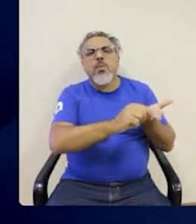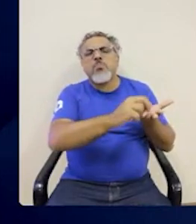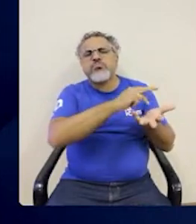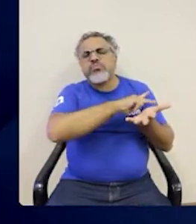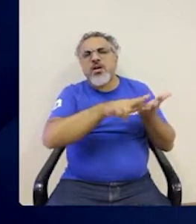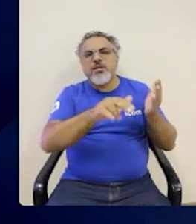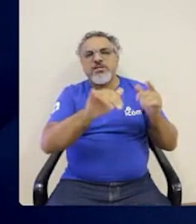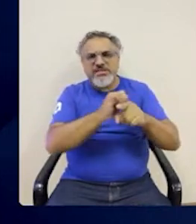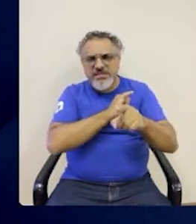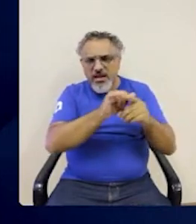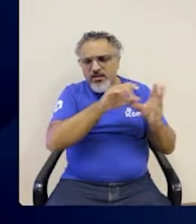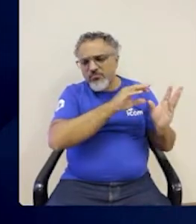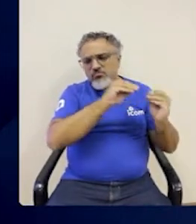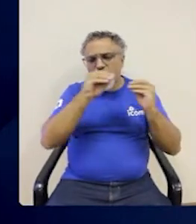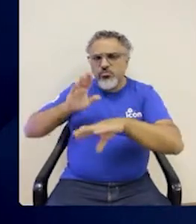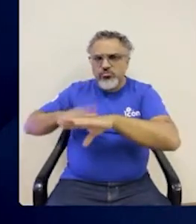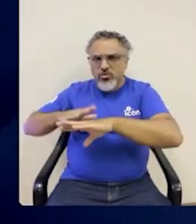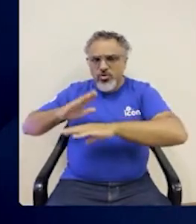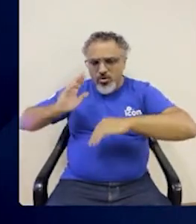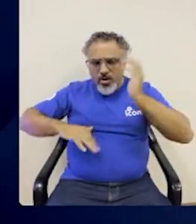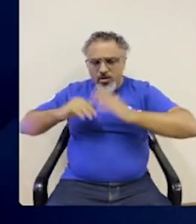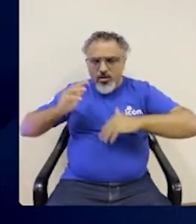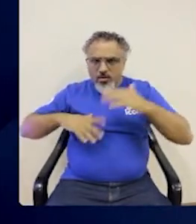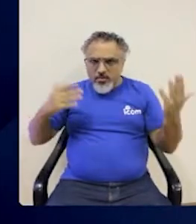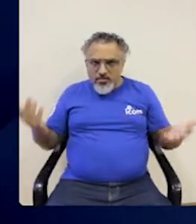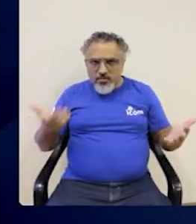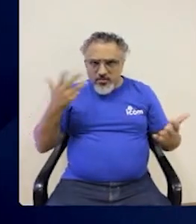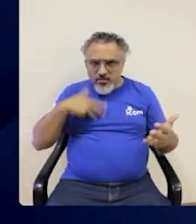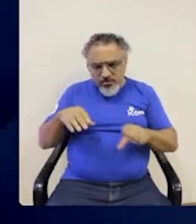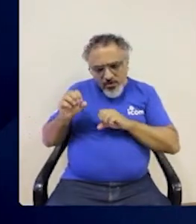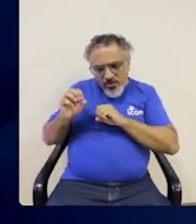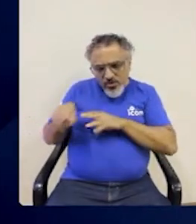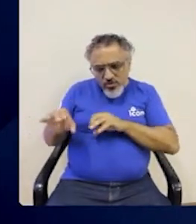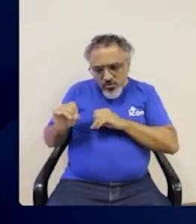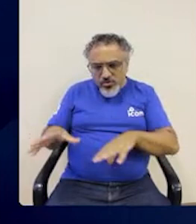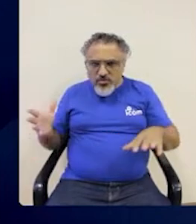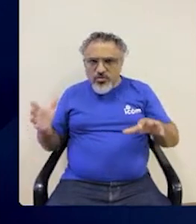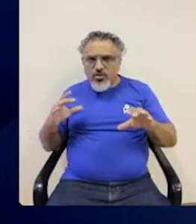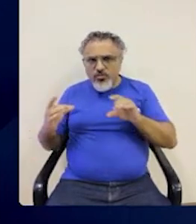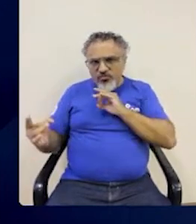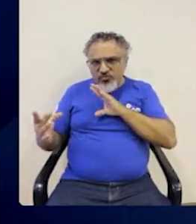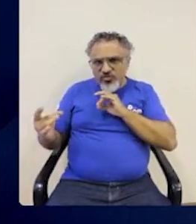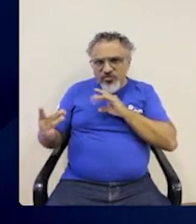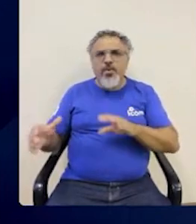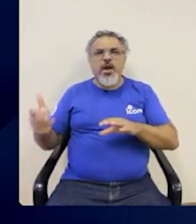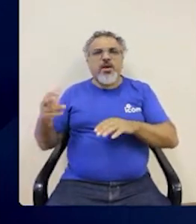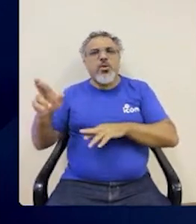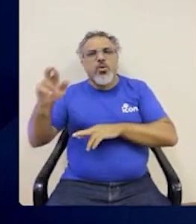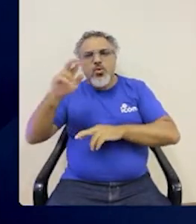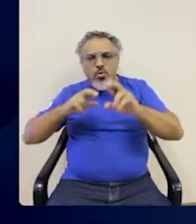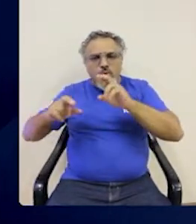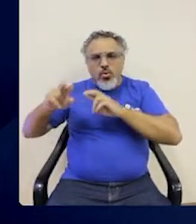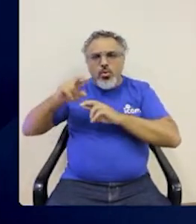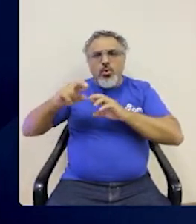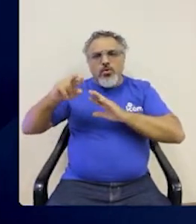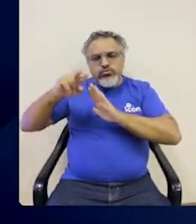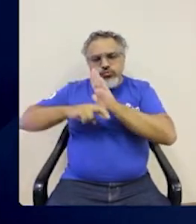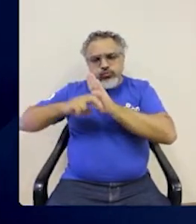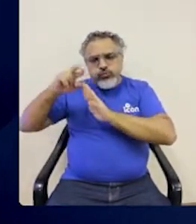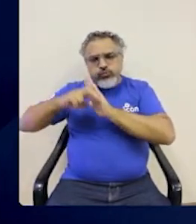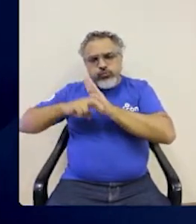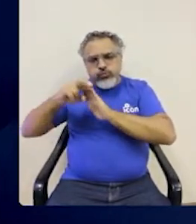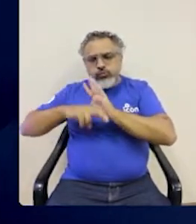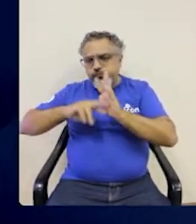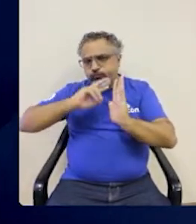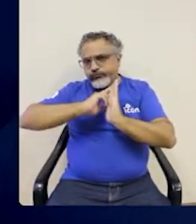estratégias para a implementação, desde estratégias educativas, de feedback, de auditoria, ou múltiplas